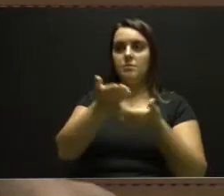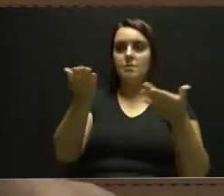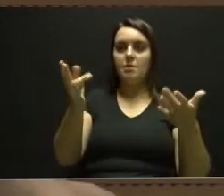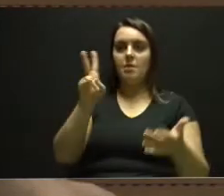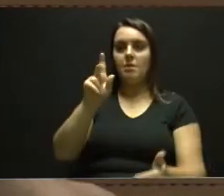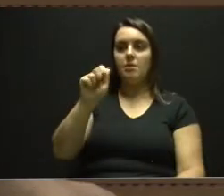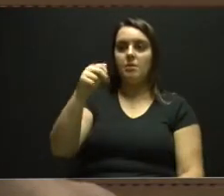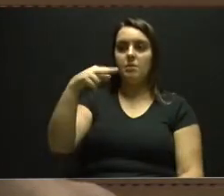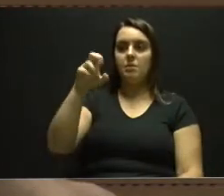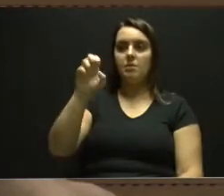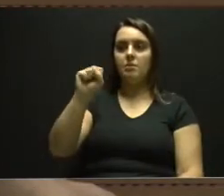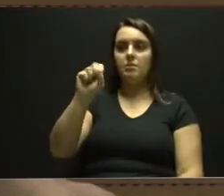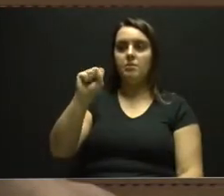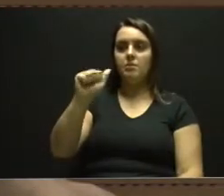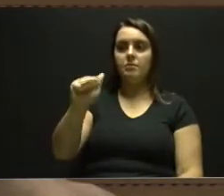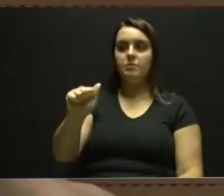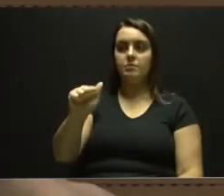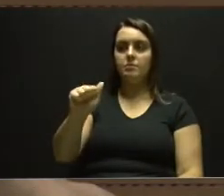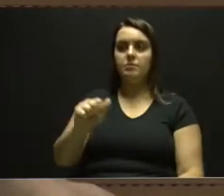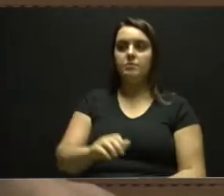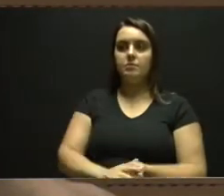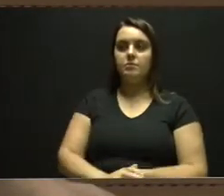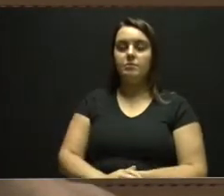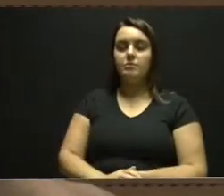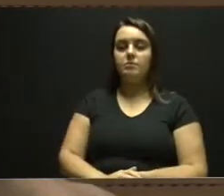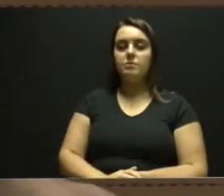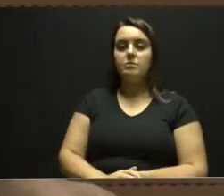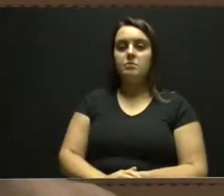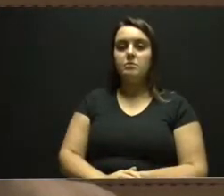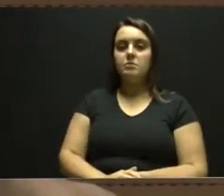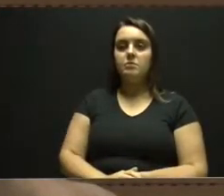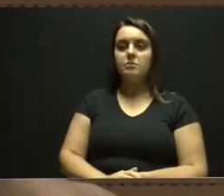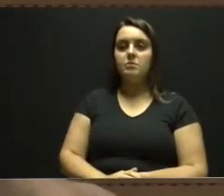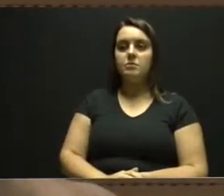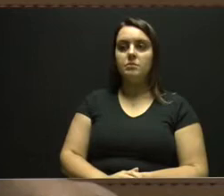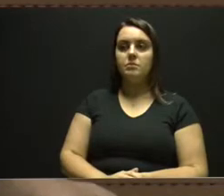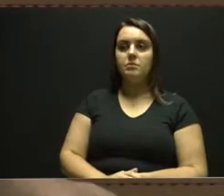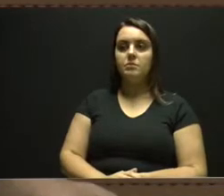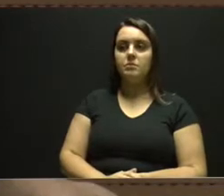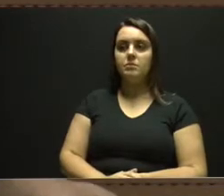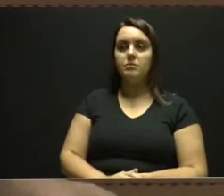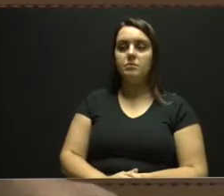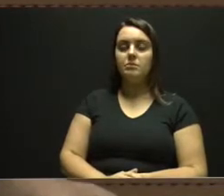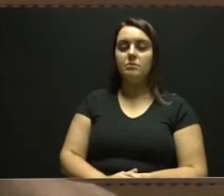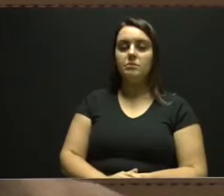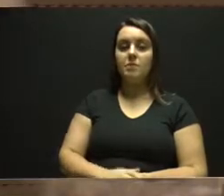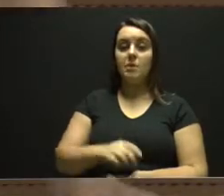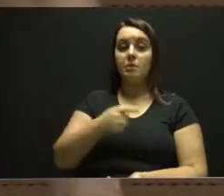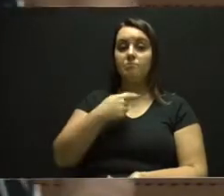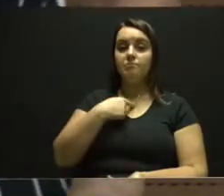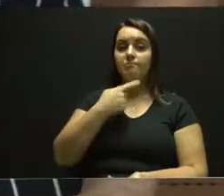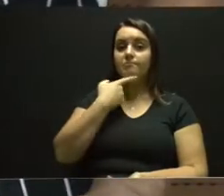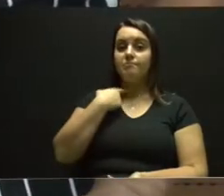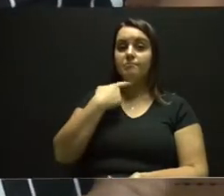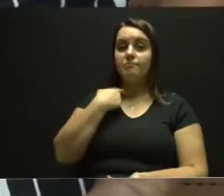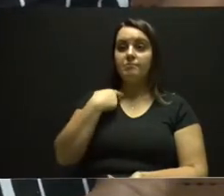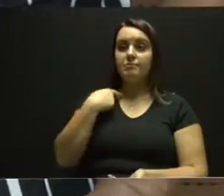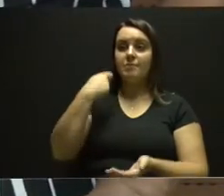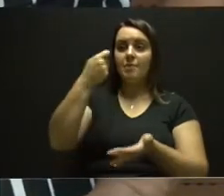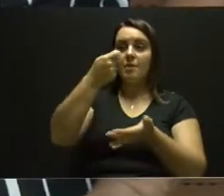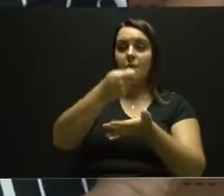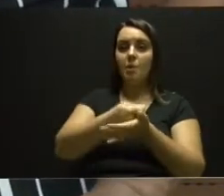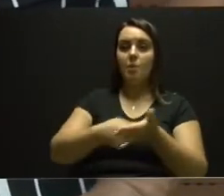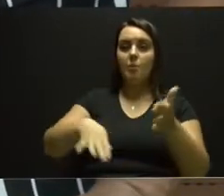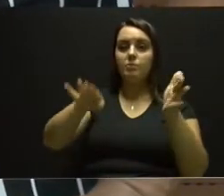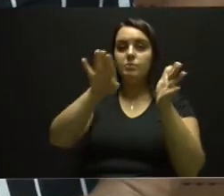pelo carinho a sua filha evelyn e eu eu torço pra que ela chega como a nossa miss aqui ela vai